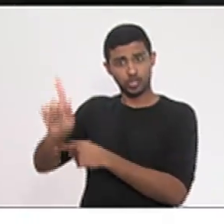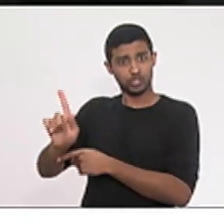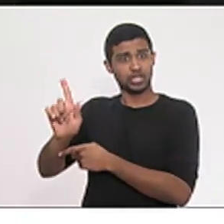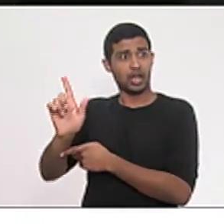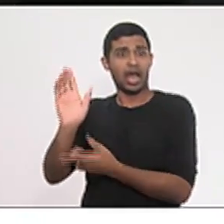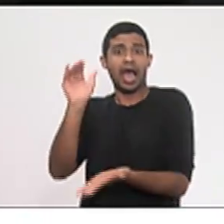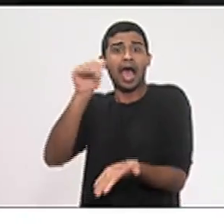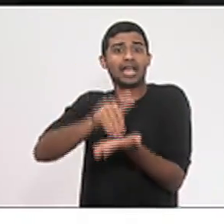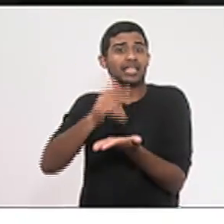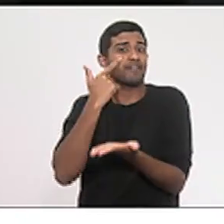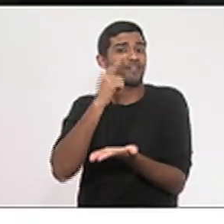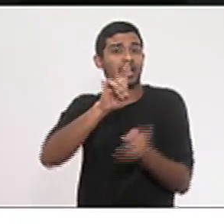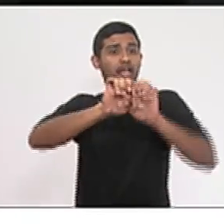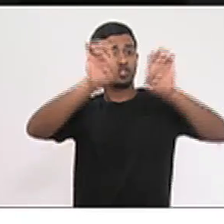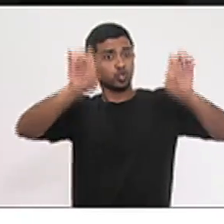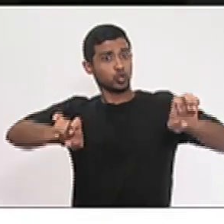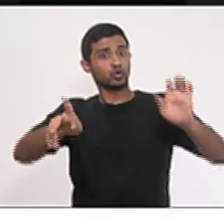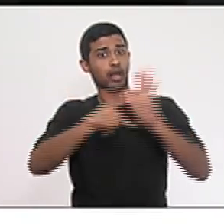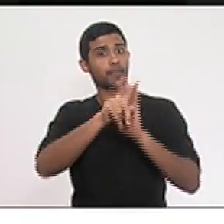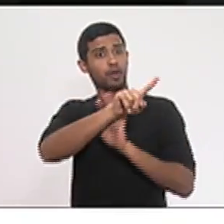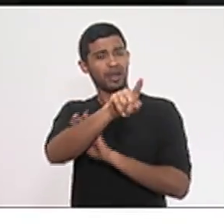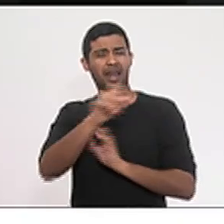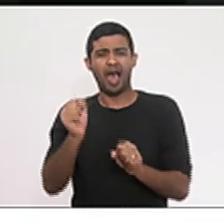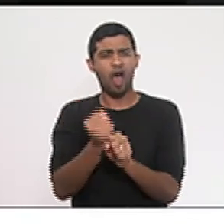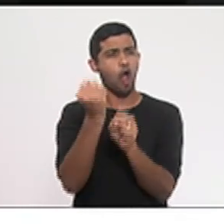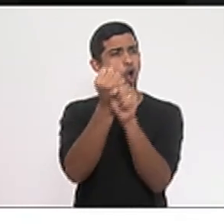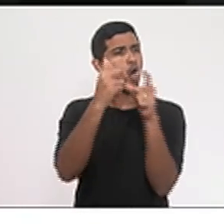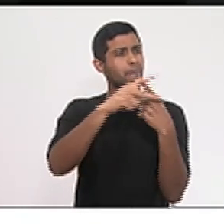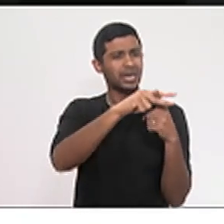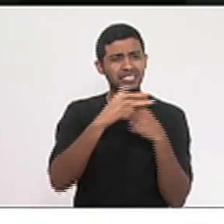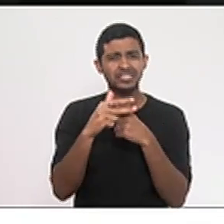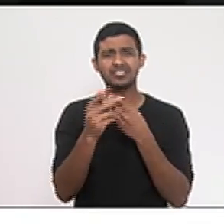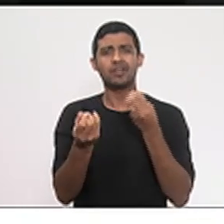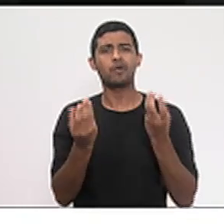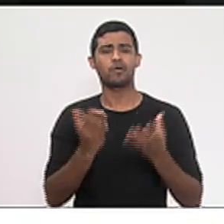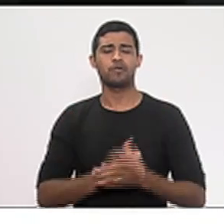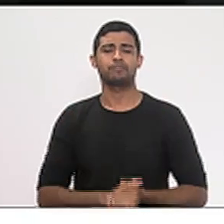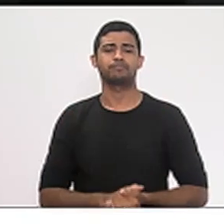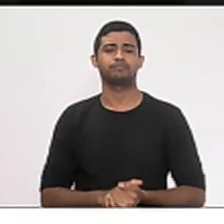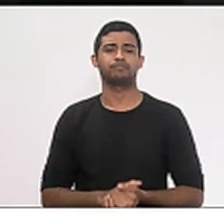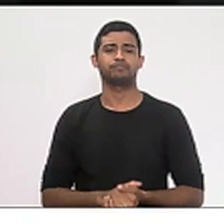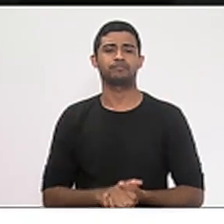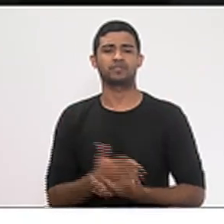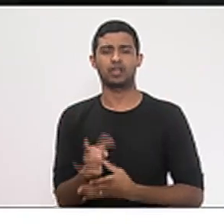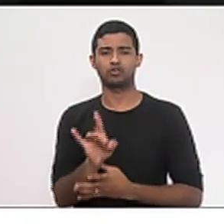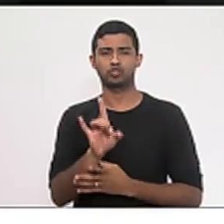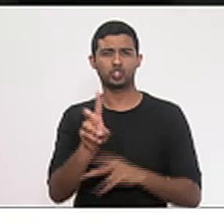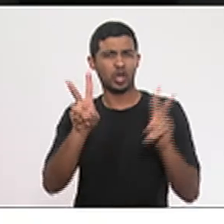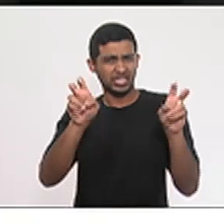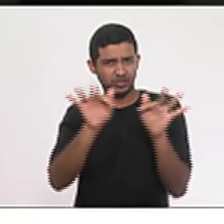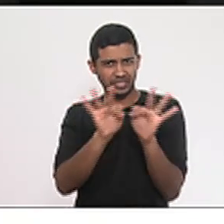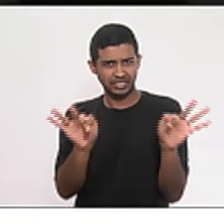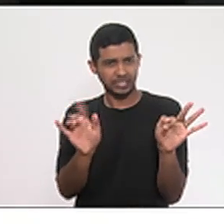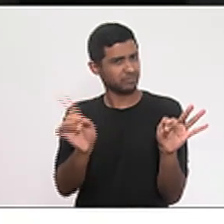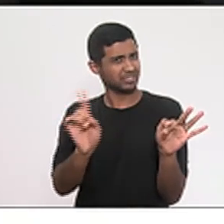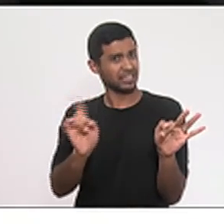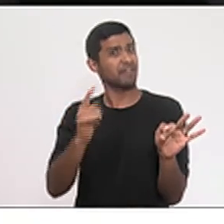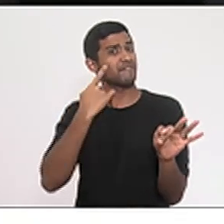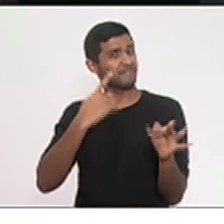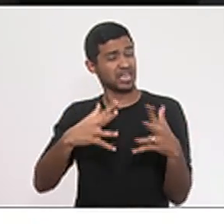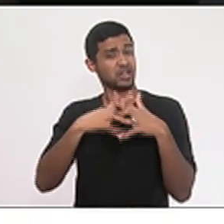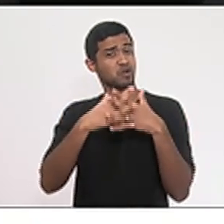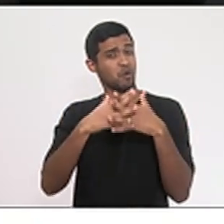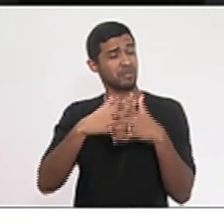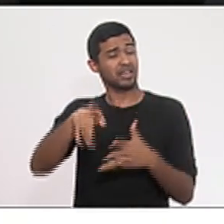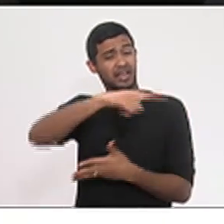a questão da infraestrutura mesmo, em termos de obras que precisam ser realizadas. Então, não é um assunto simples, é um assunto complexo que exige